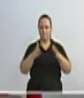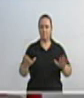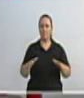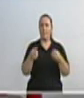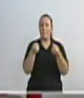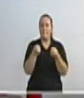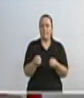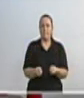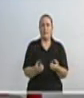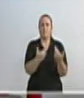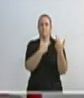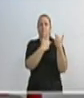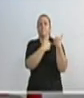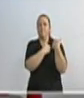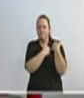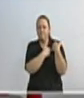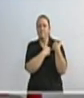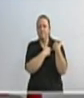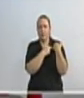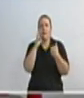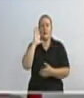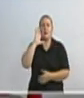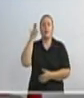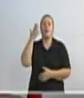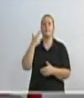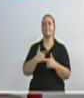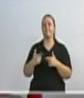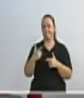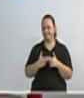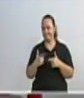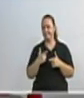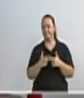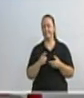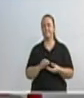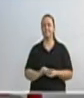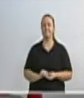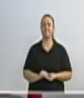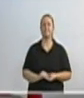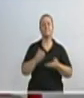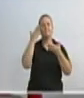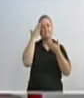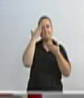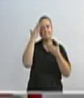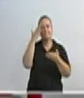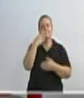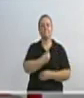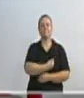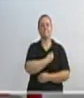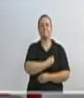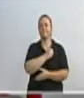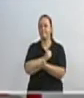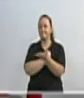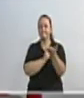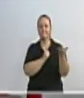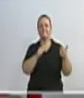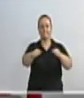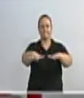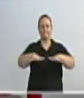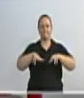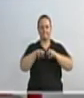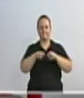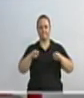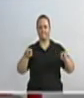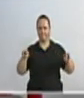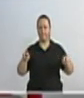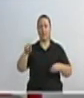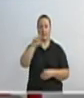um problema que já vem se arrastando durante muito tempo. Queria agradecer também a presença de todos que estão aqui na plenária, né, de modo que essas associações